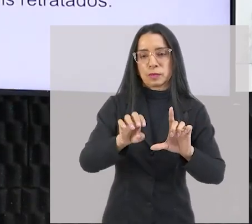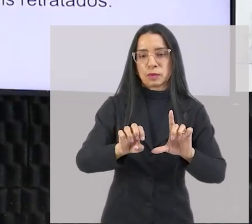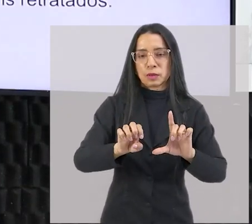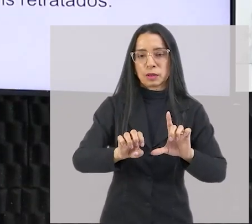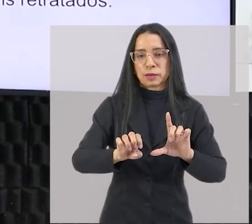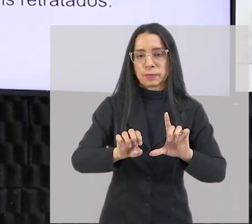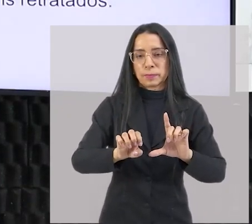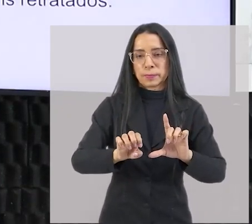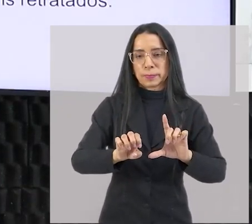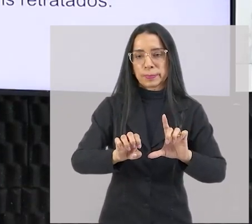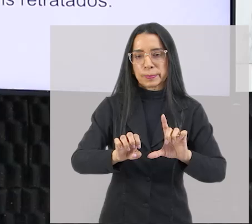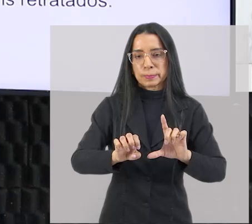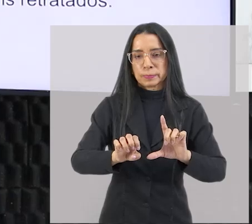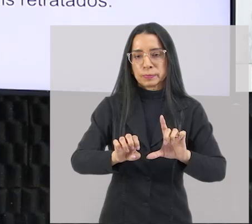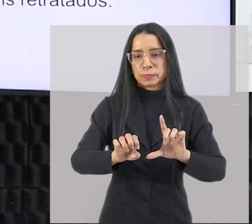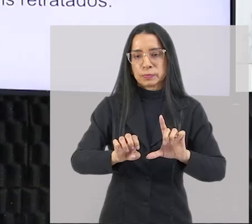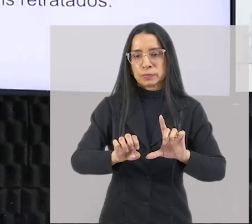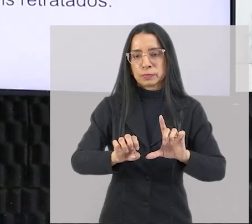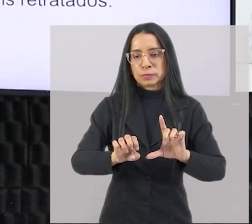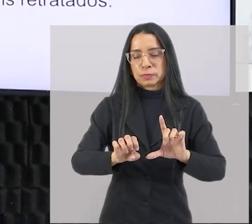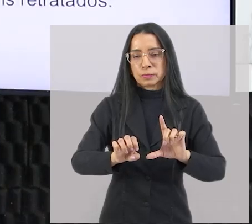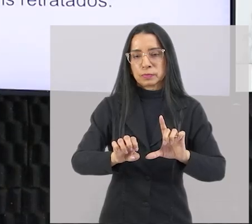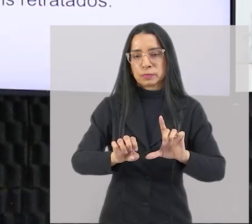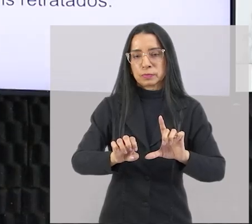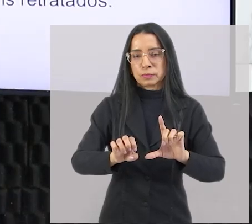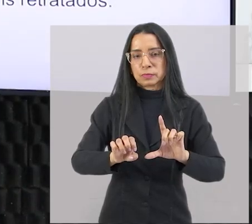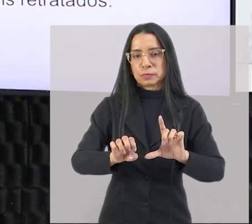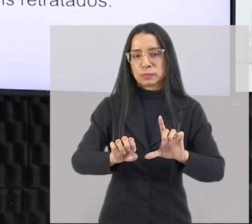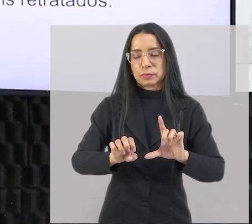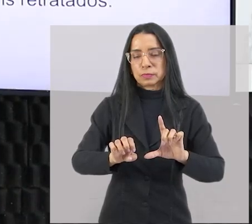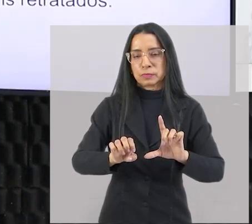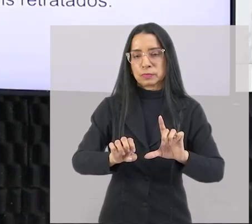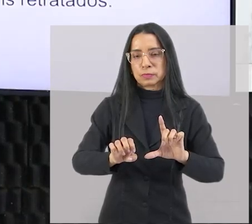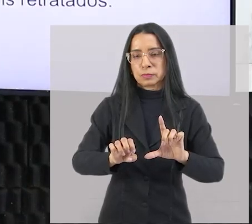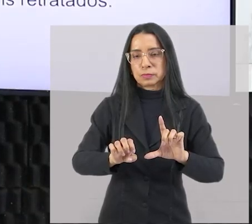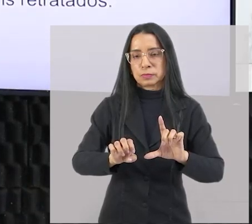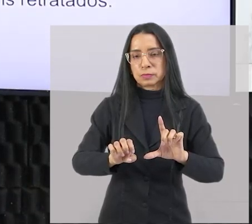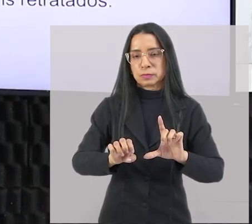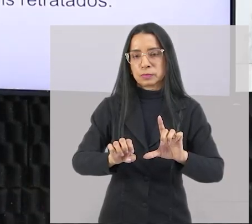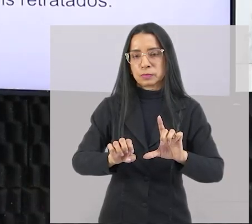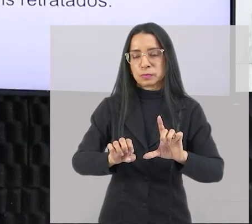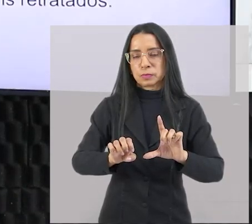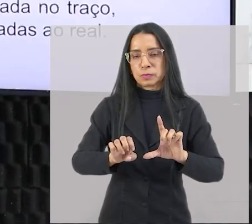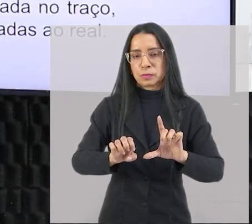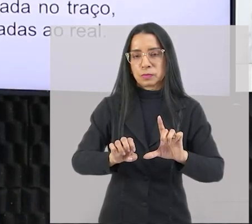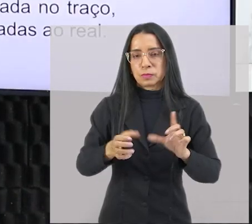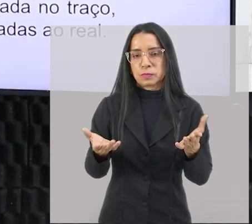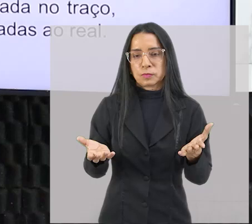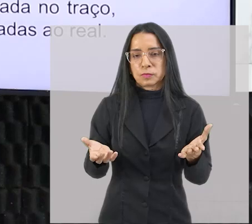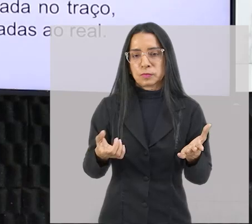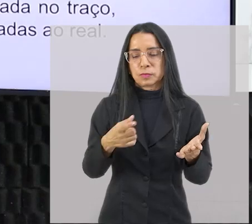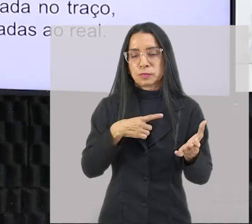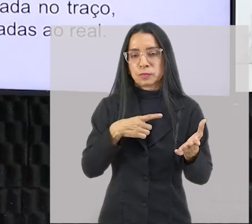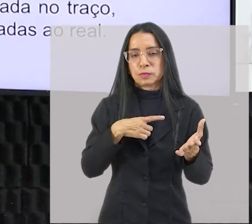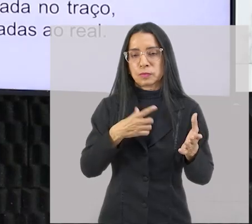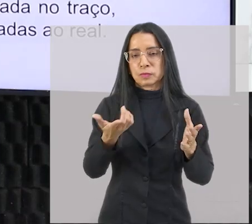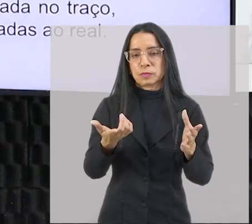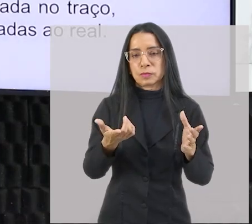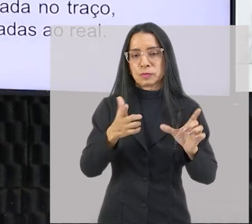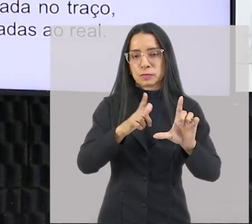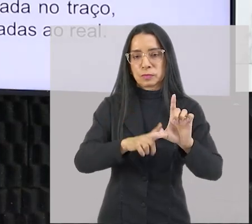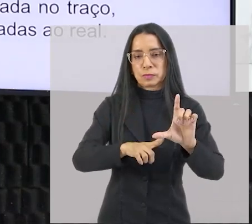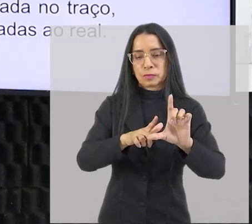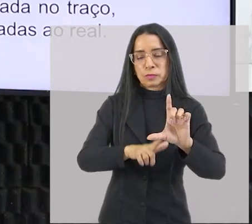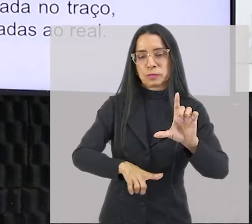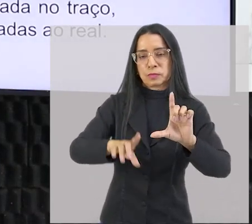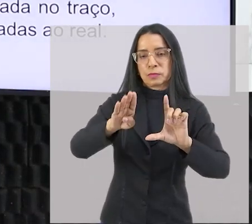conduzir o enredo histórico dos personagens retratados. Enredo histórico, num sonho, está meio longe disso. Então, nós temos do